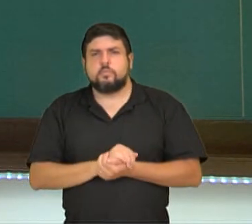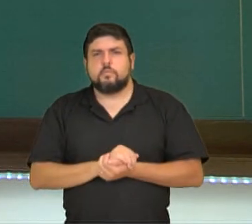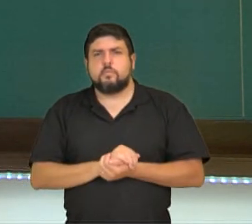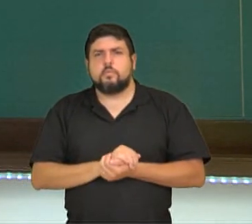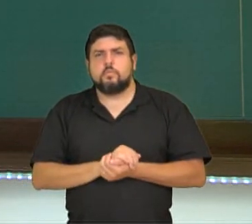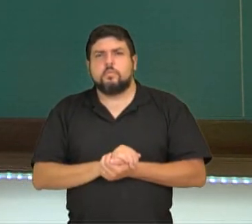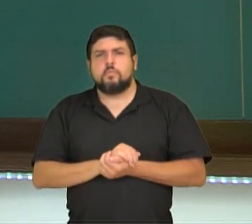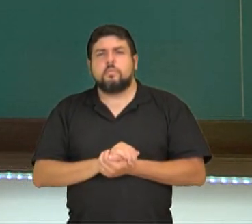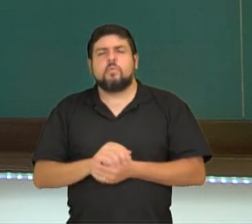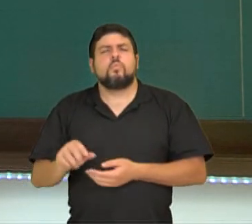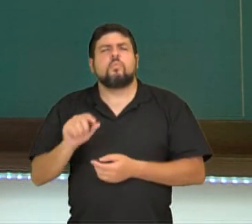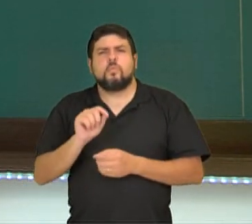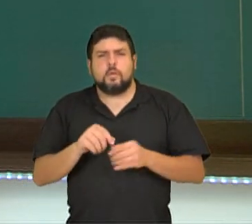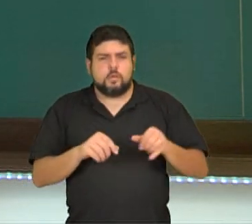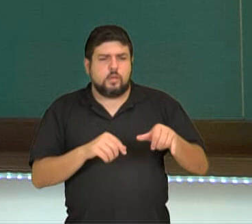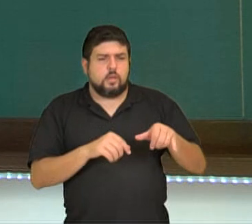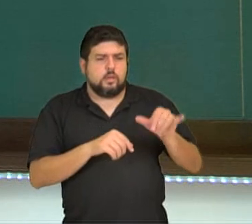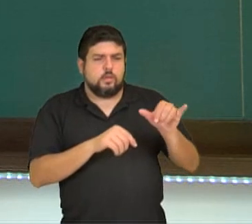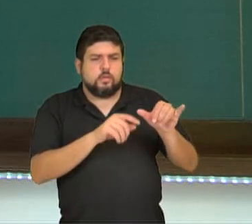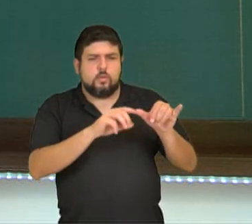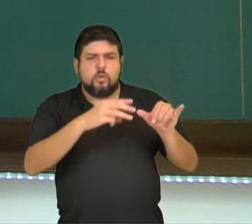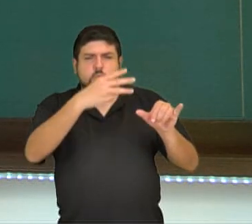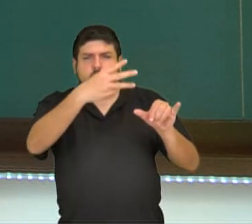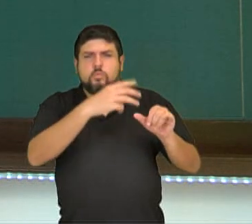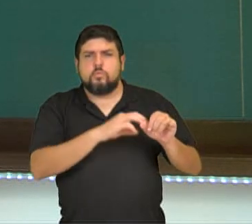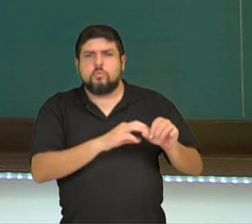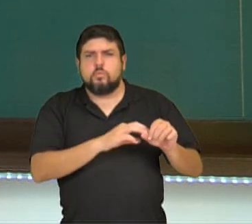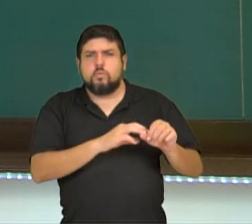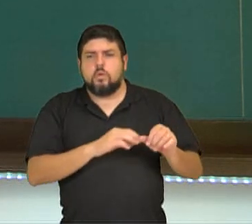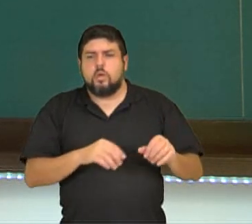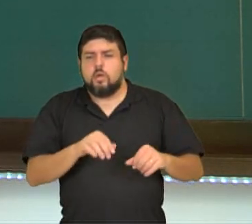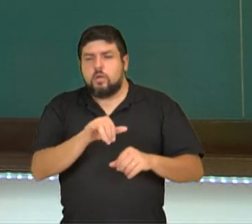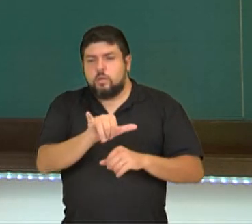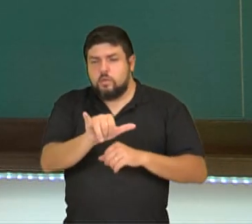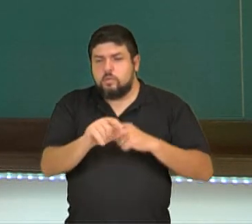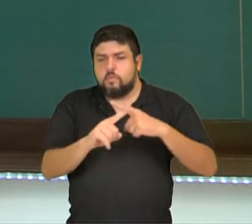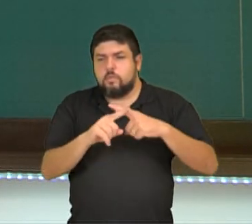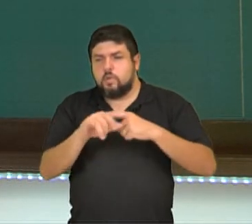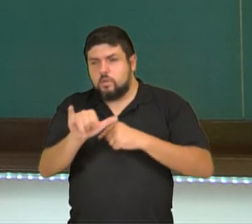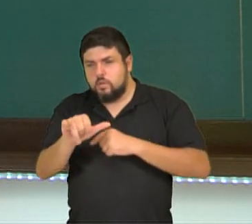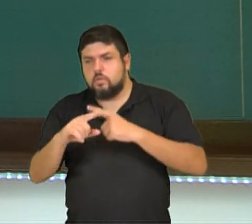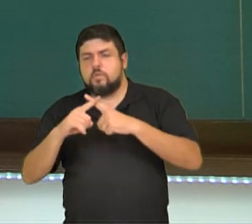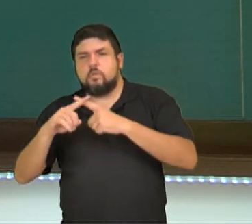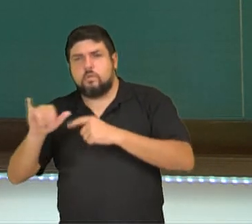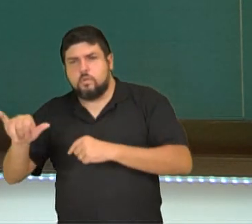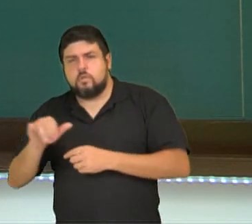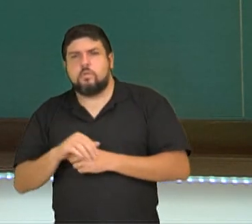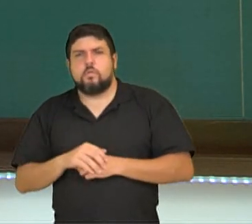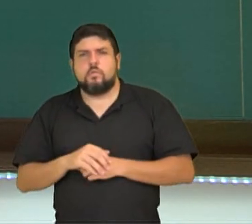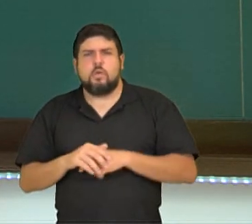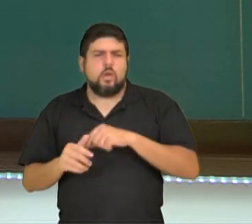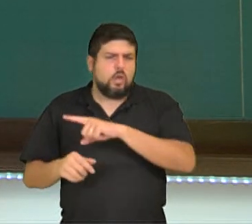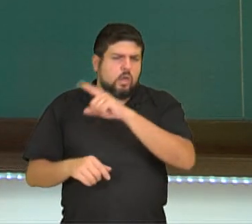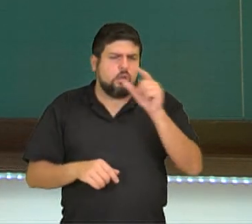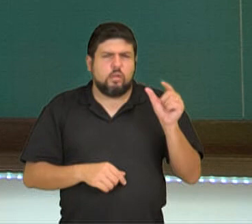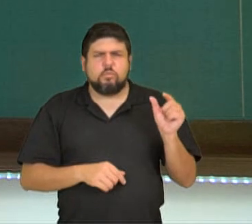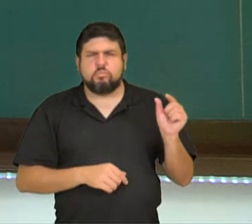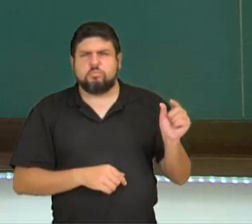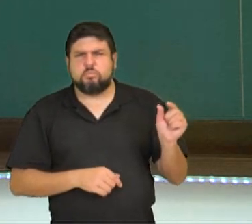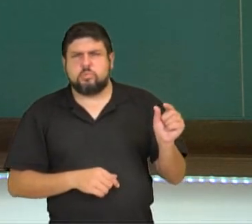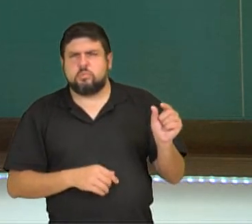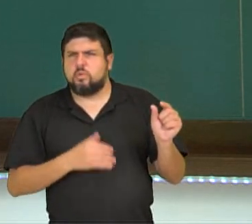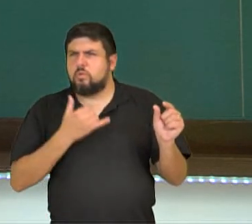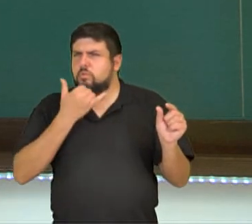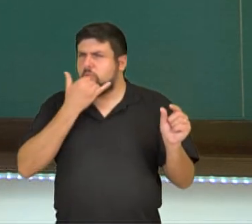cubo? Y vezes y vezes y. Professora, por que eu vou querer pegar um negócio que parece que já está pequenininho e transformar numa